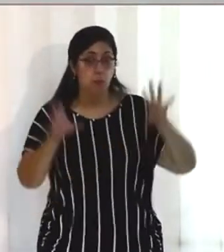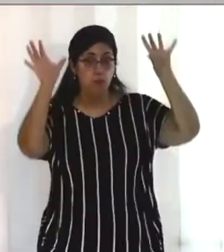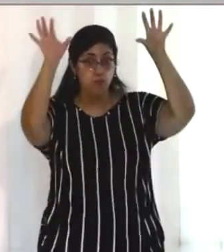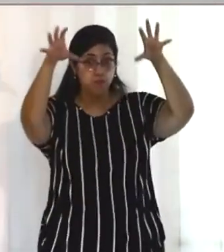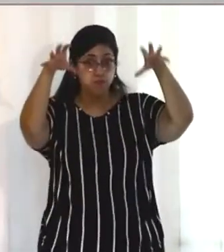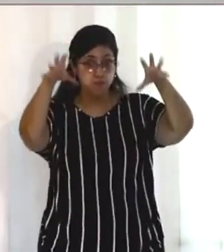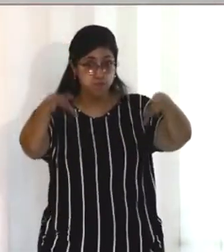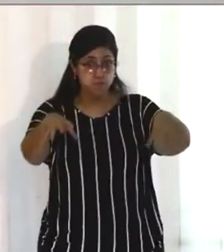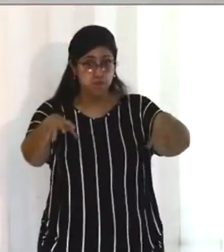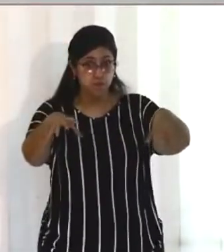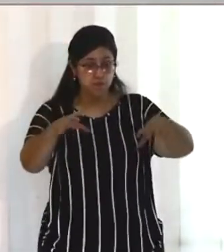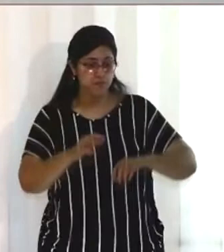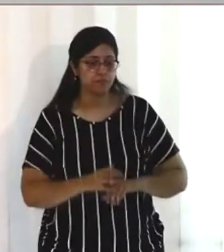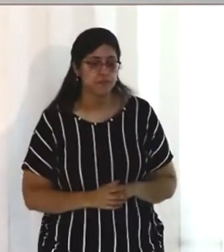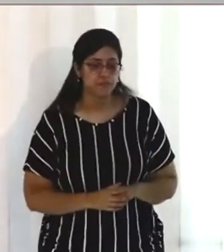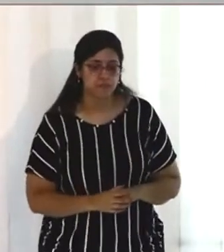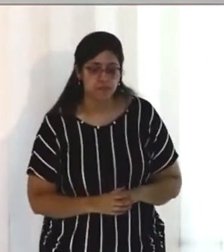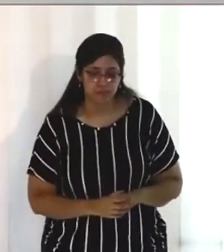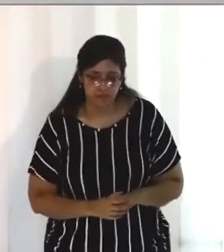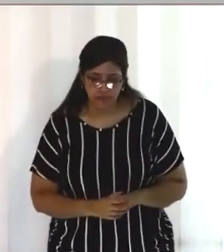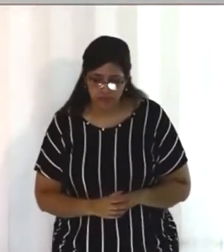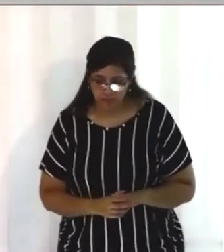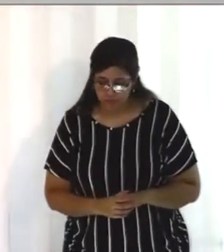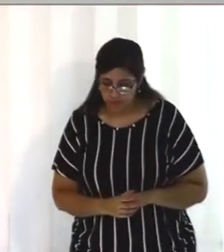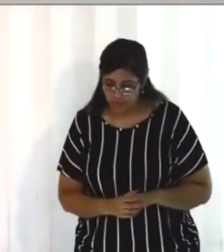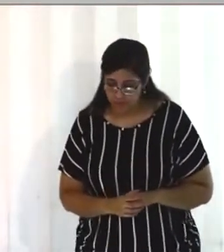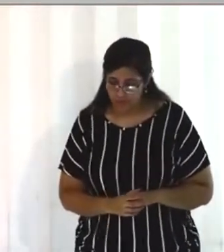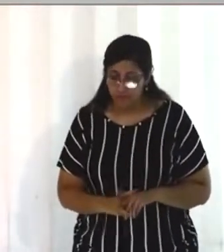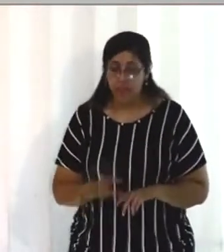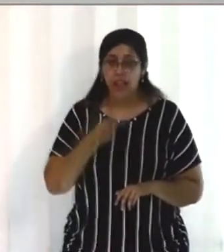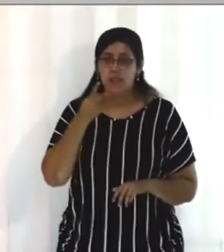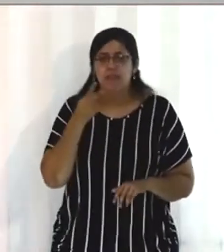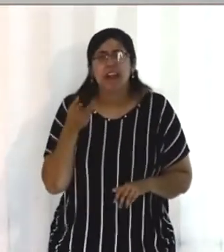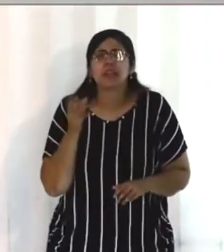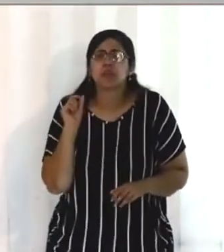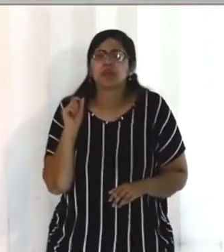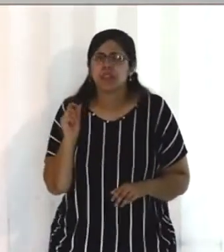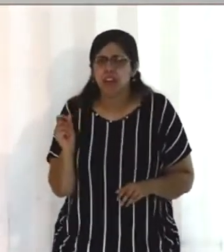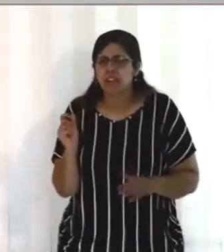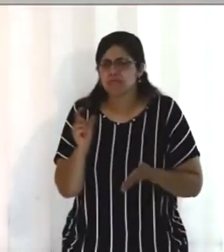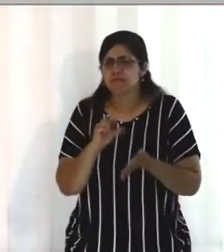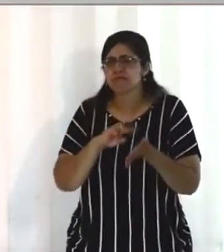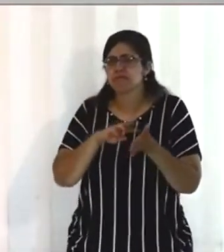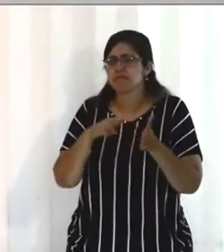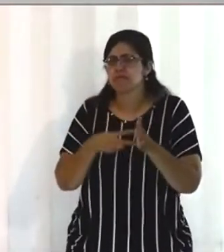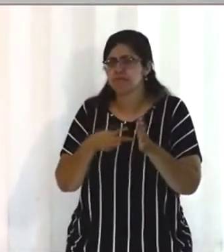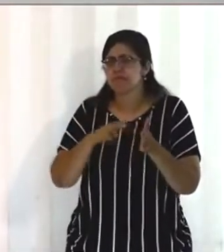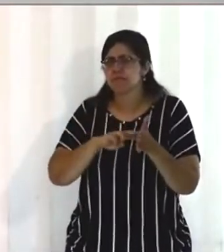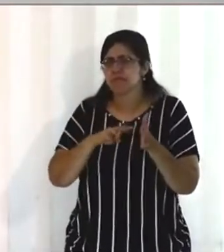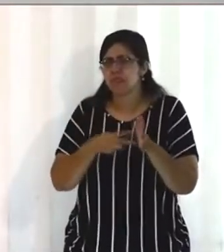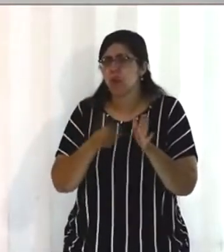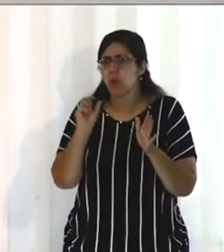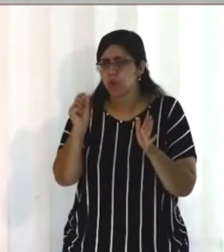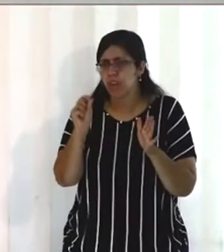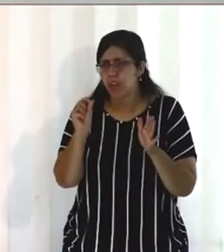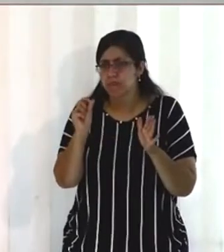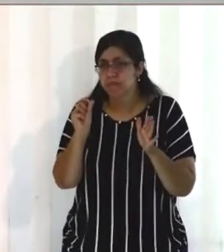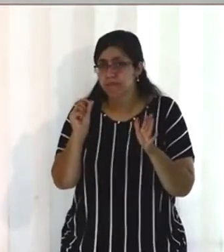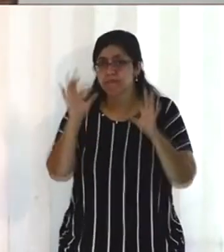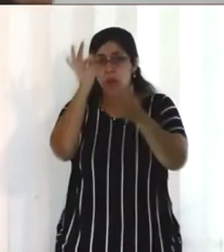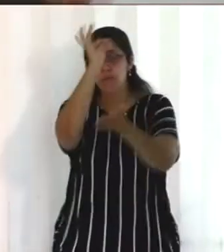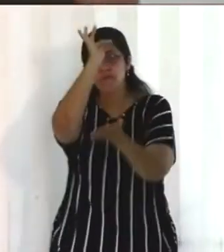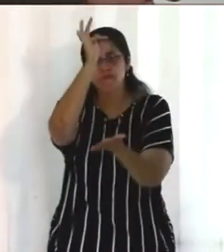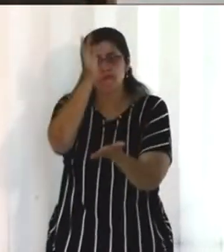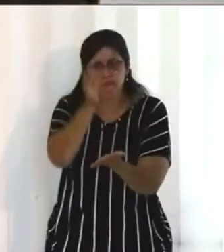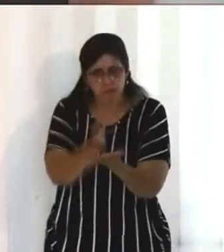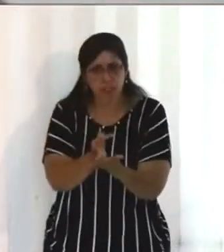é que essa passagem está falando então? Ela está falando de fé. Mas por que é que o autor aos Hebreus usa estes